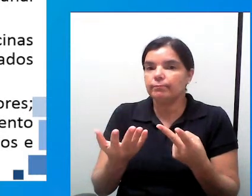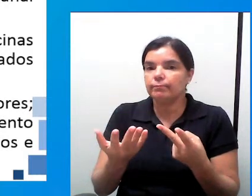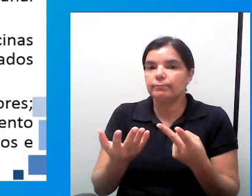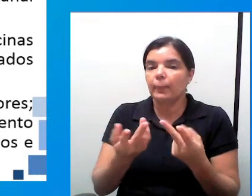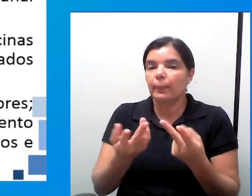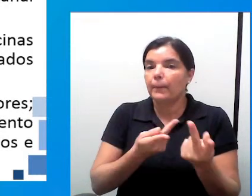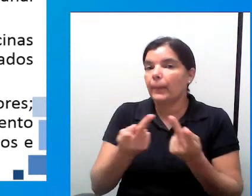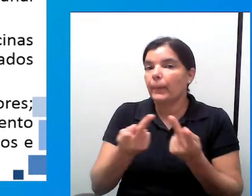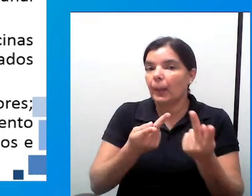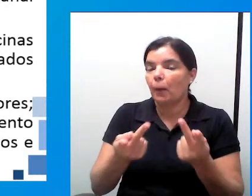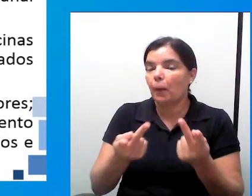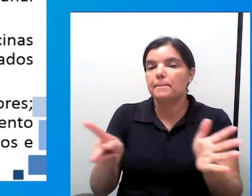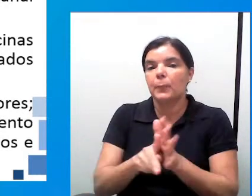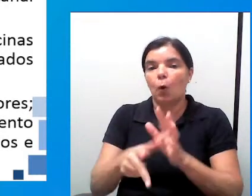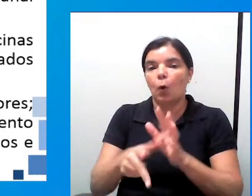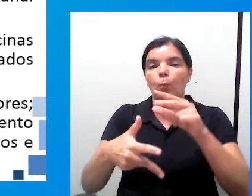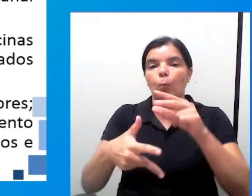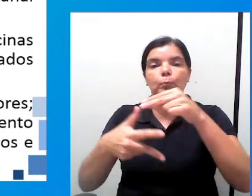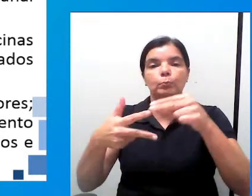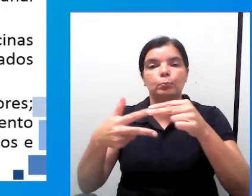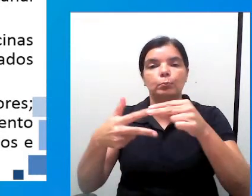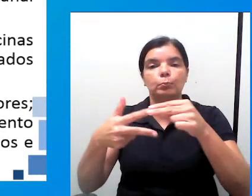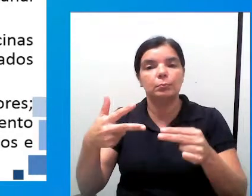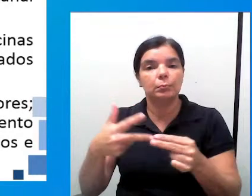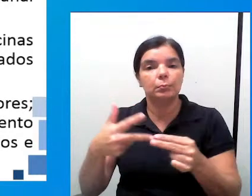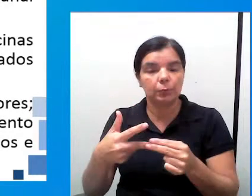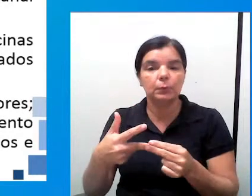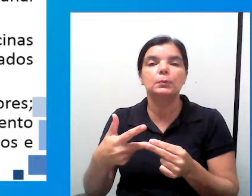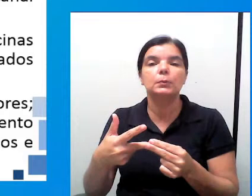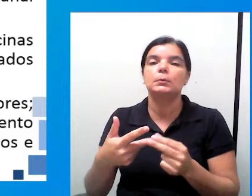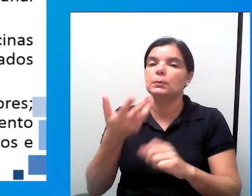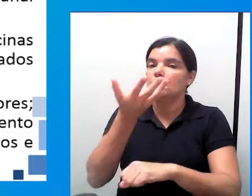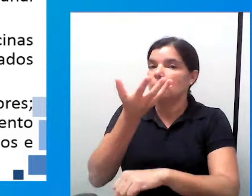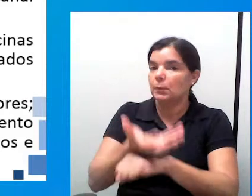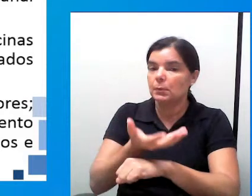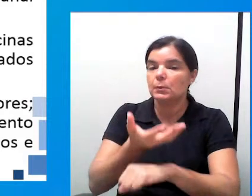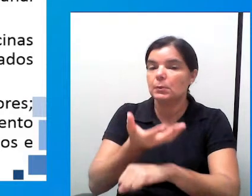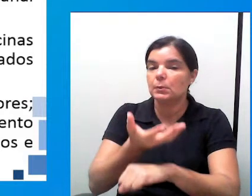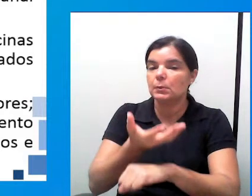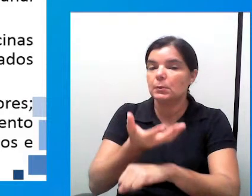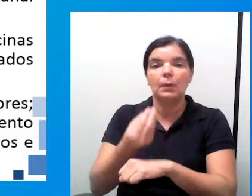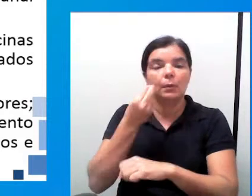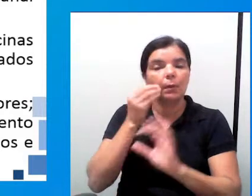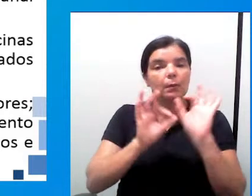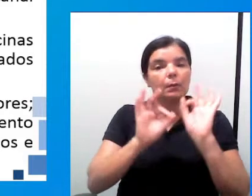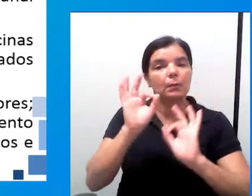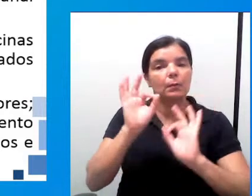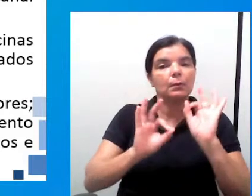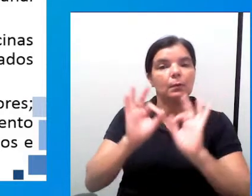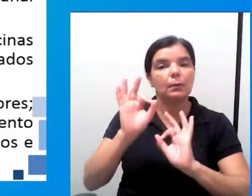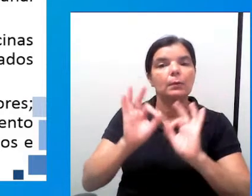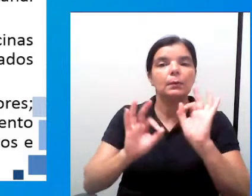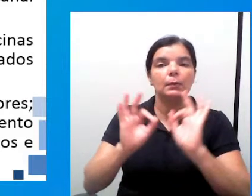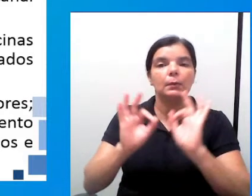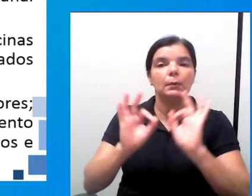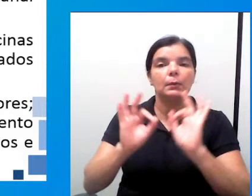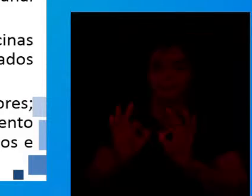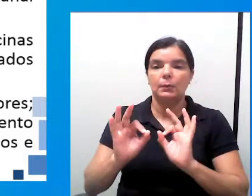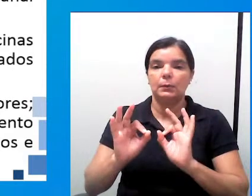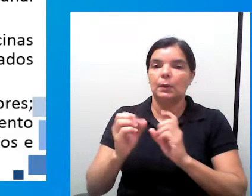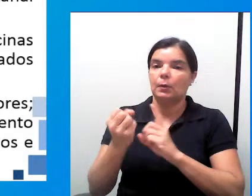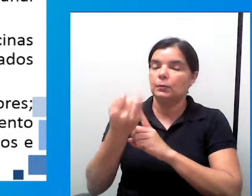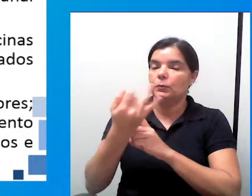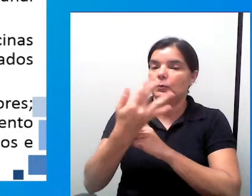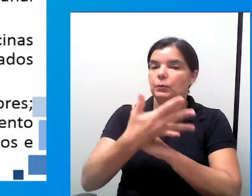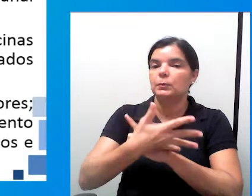preparatório para Enem, envolvendo aqueles assuntos da disciplina. Então, eles tentam elaborar ali um pouquinho da extensão da